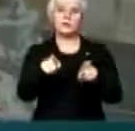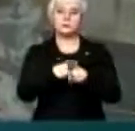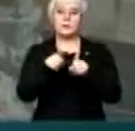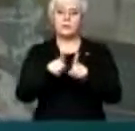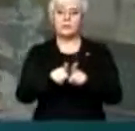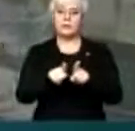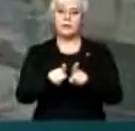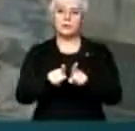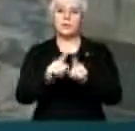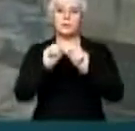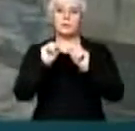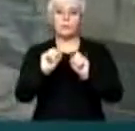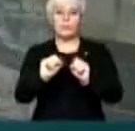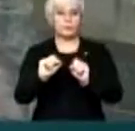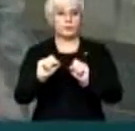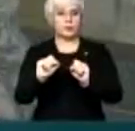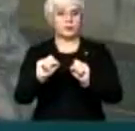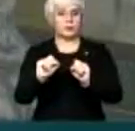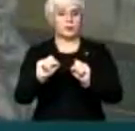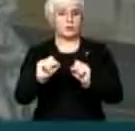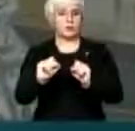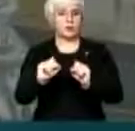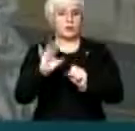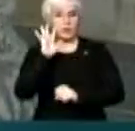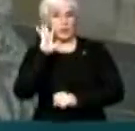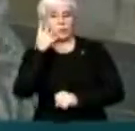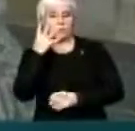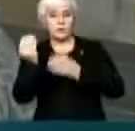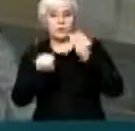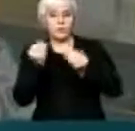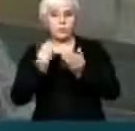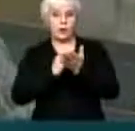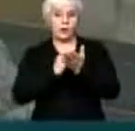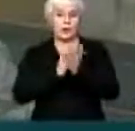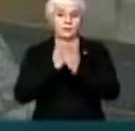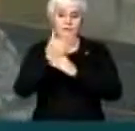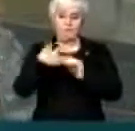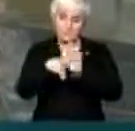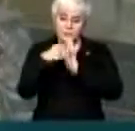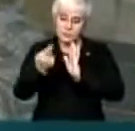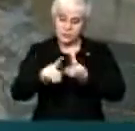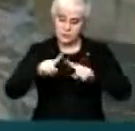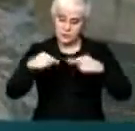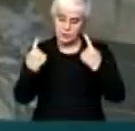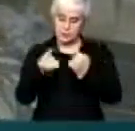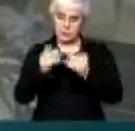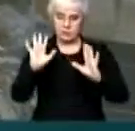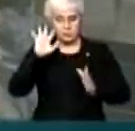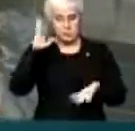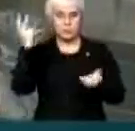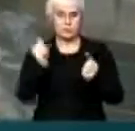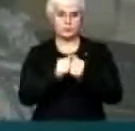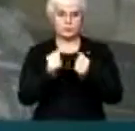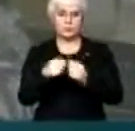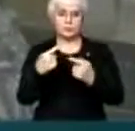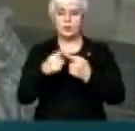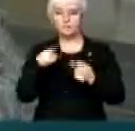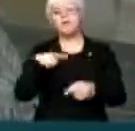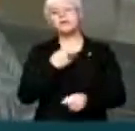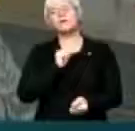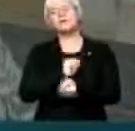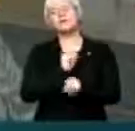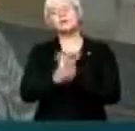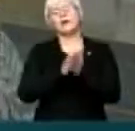daquilo que esse momento deixa, e a partir daí o que foi possível avançar, se não deixa na gente uma grande aflição, uma